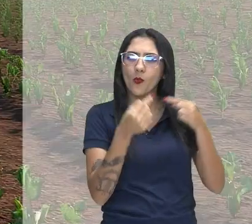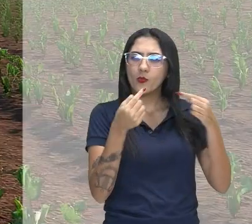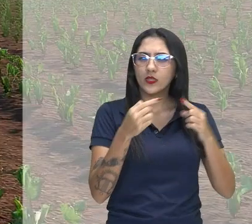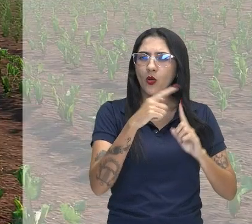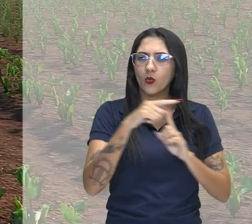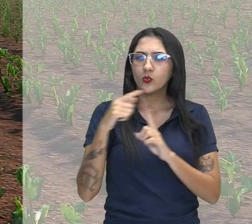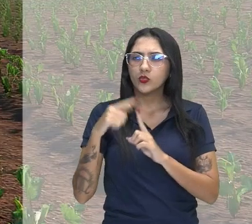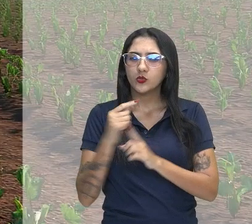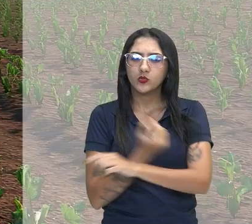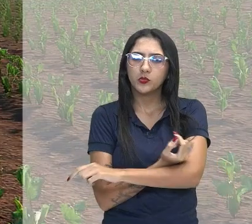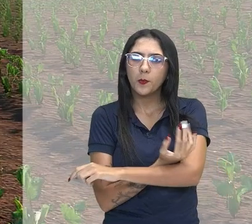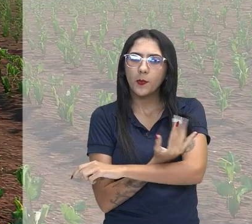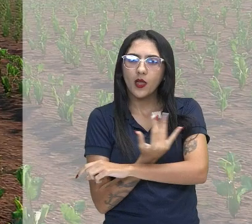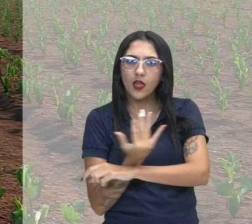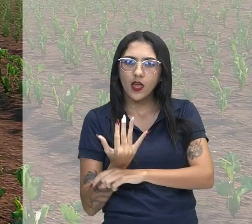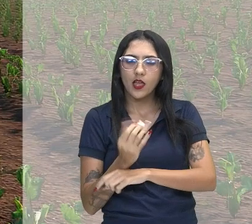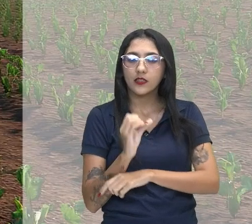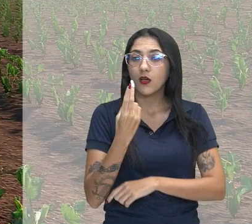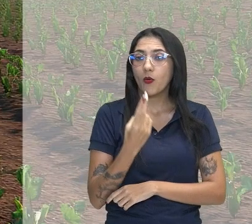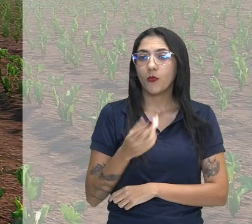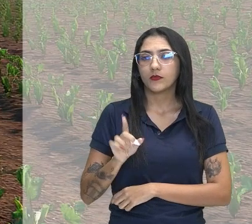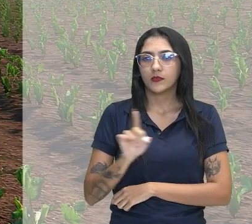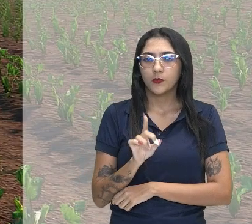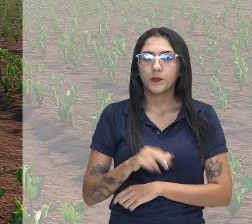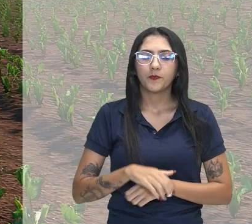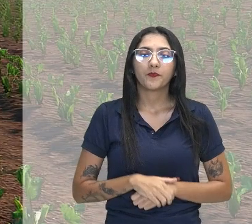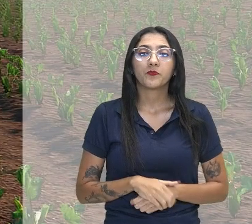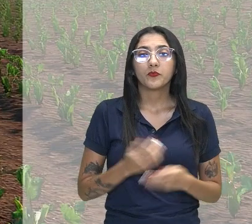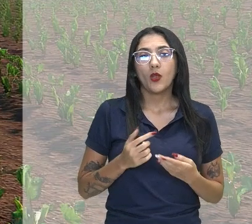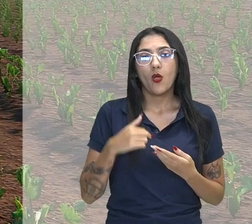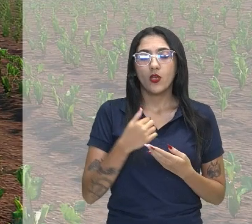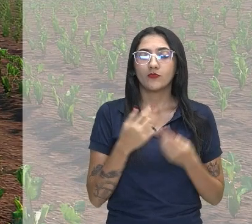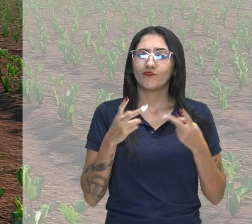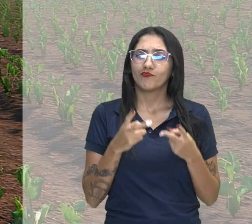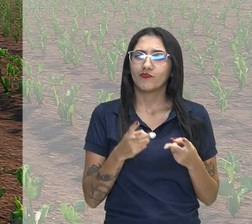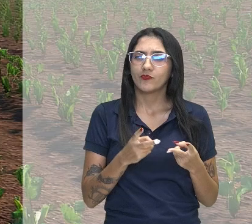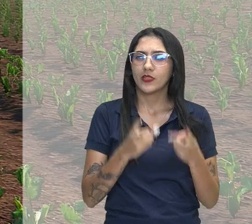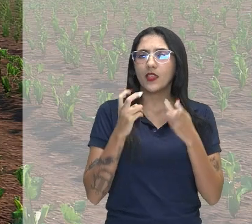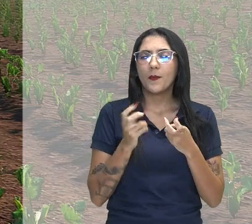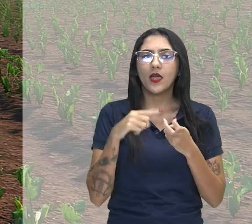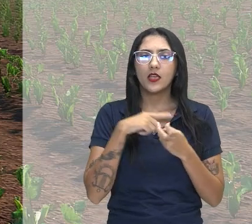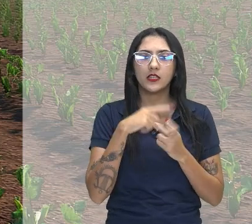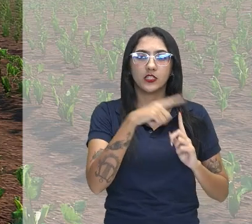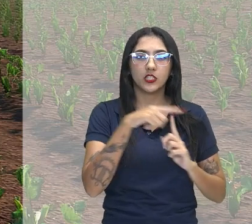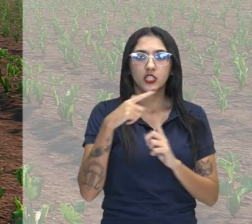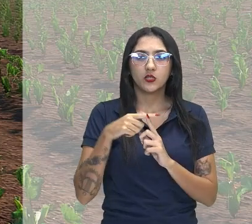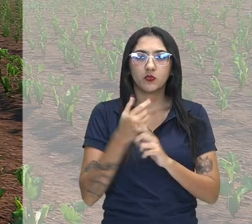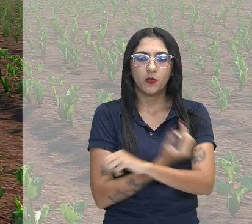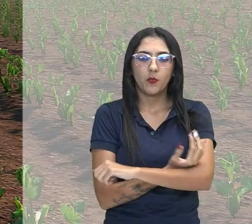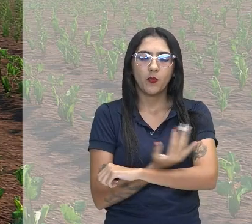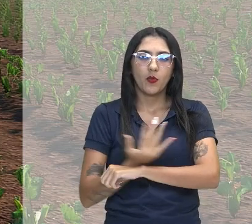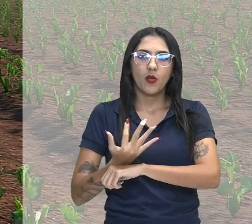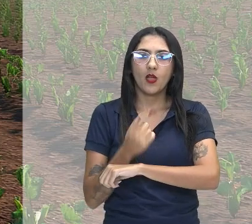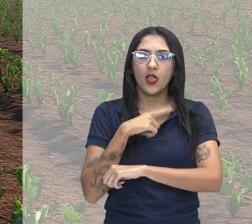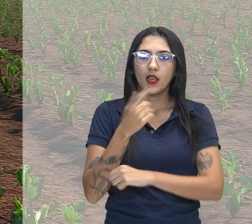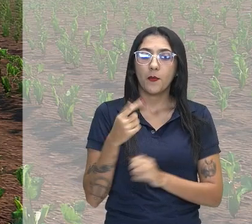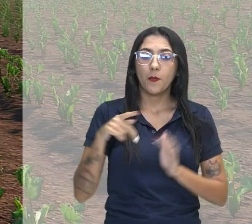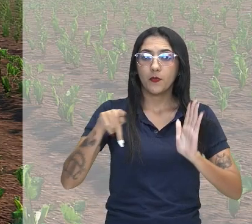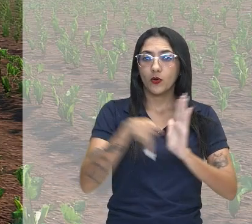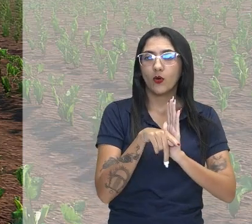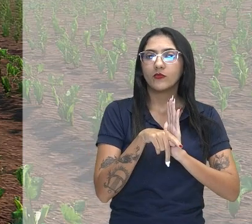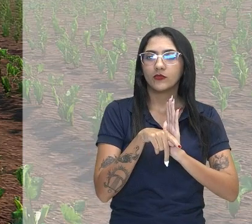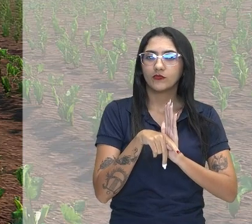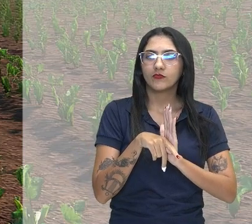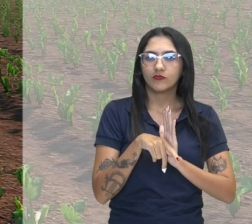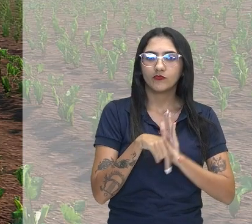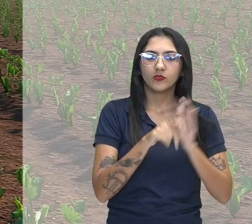cultivo ou não, né? Então, a gente observa que os cultivos, gente, eles vão ser bem específicos de cada área,